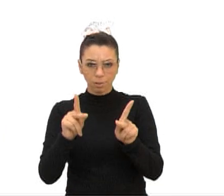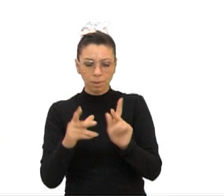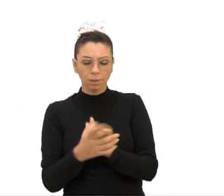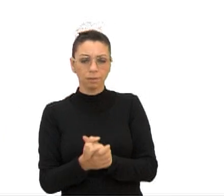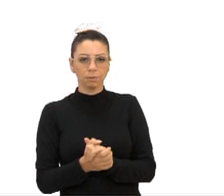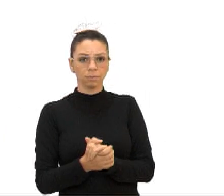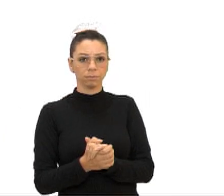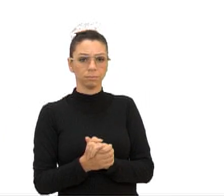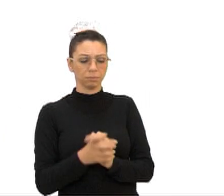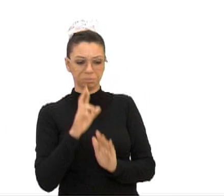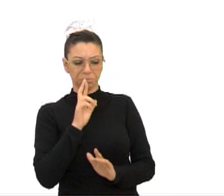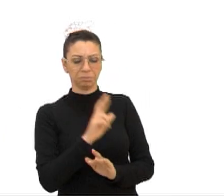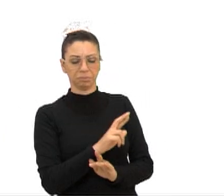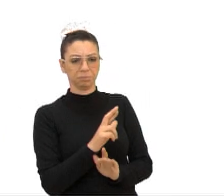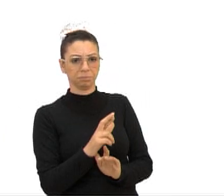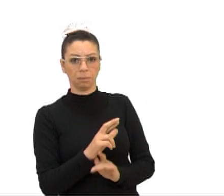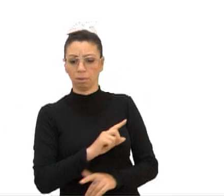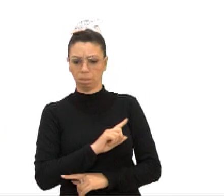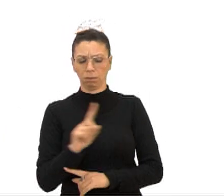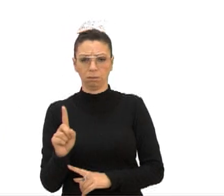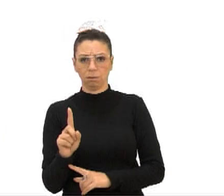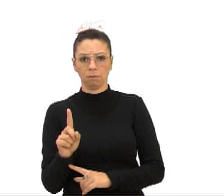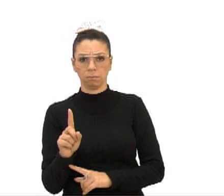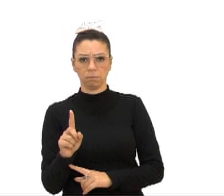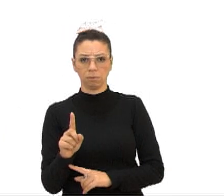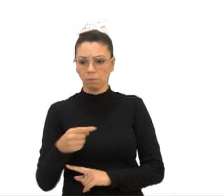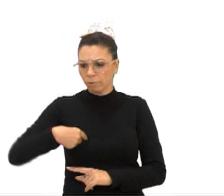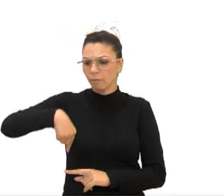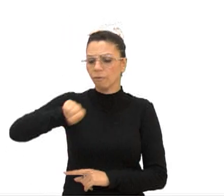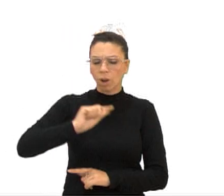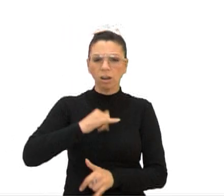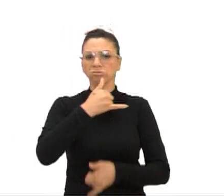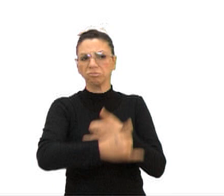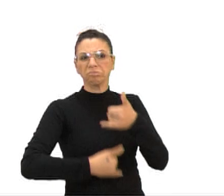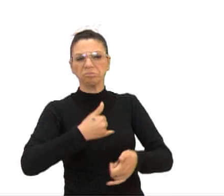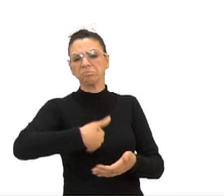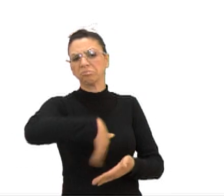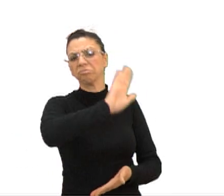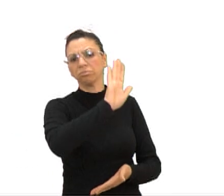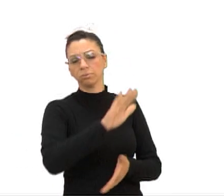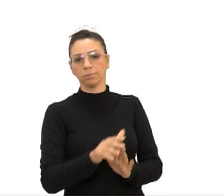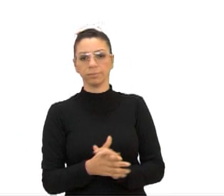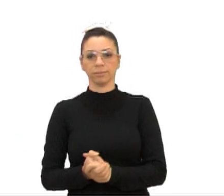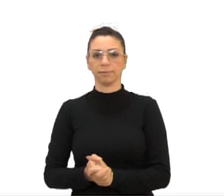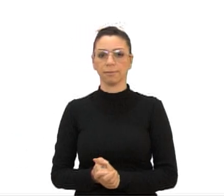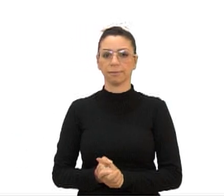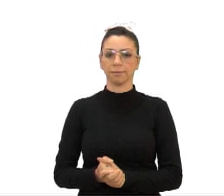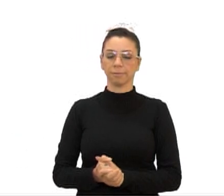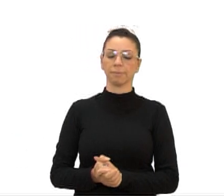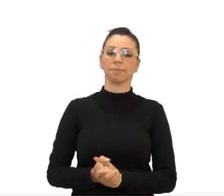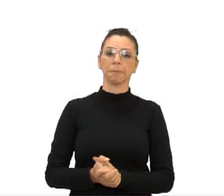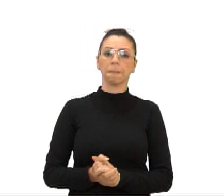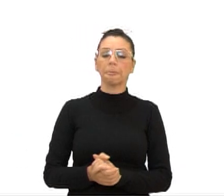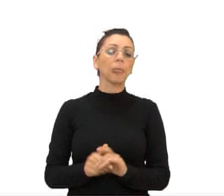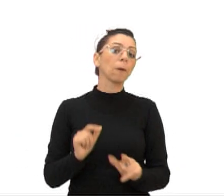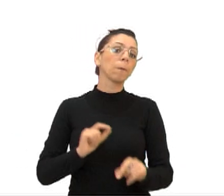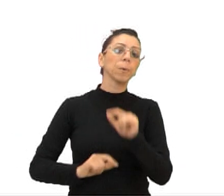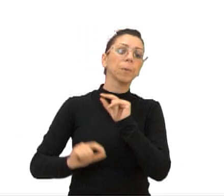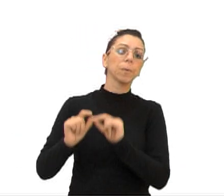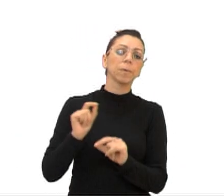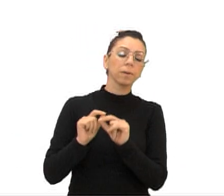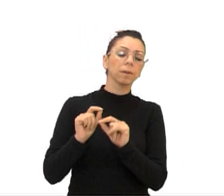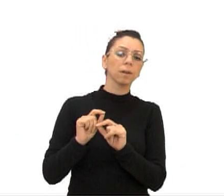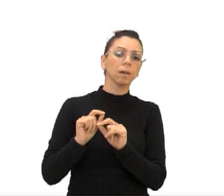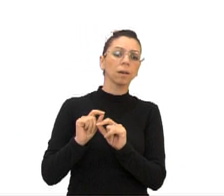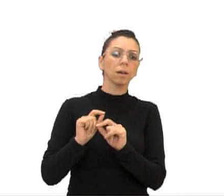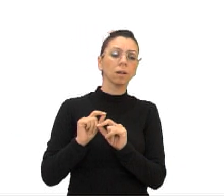Haroldo responde: não, vá fazer algo divertido. Que fato levou o Calvin a